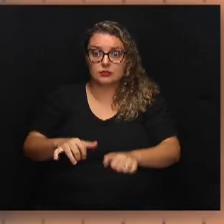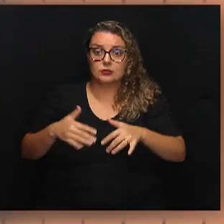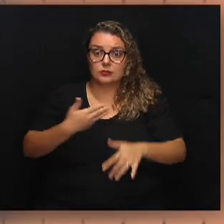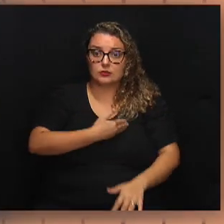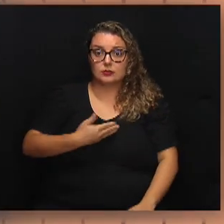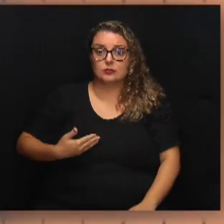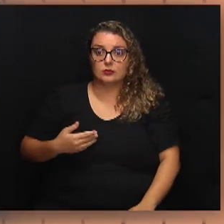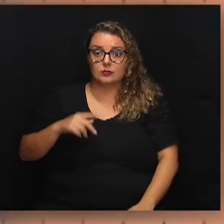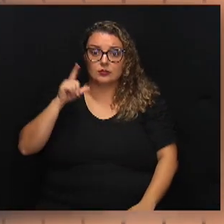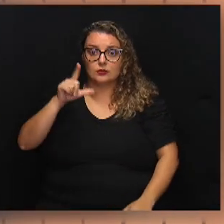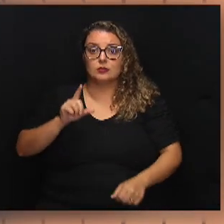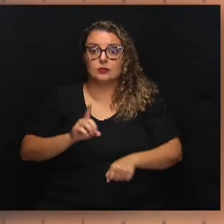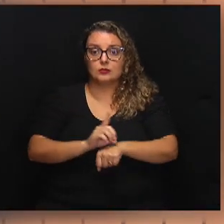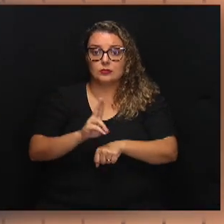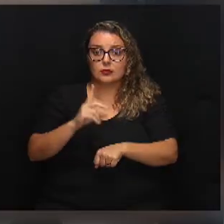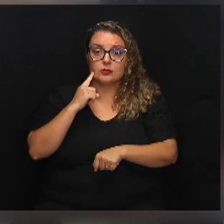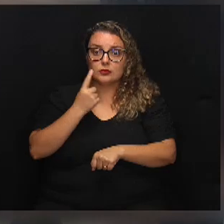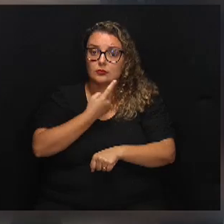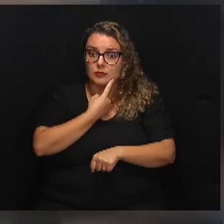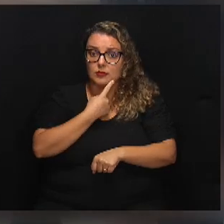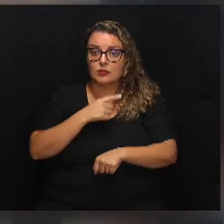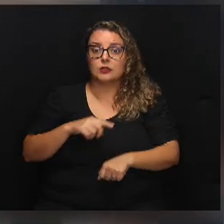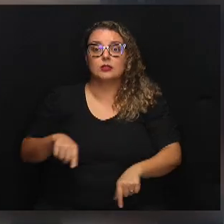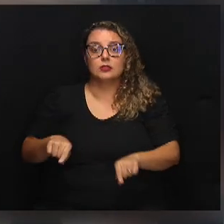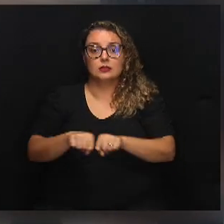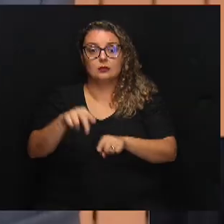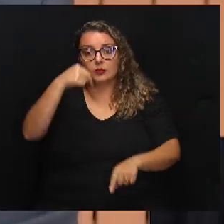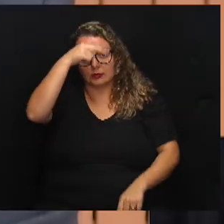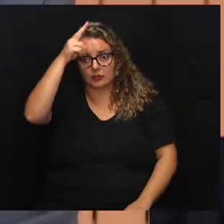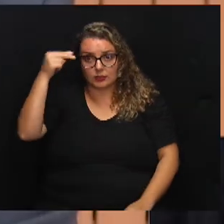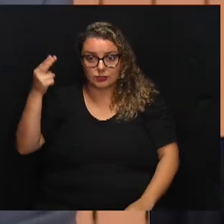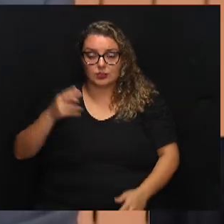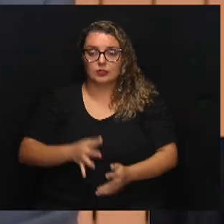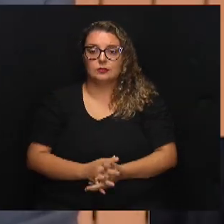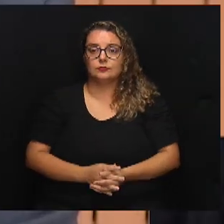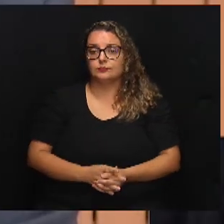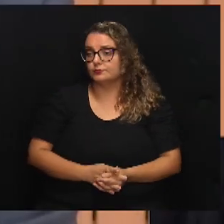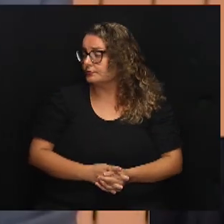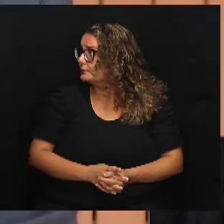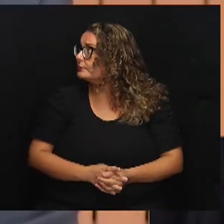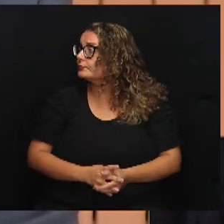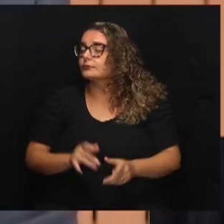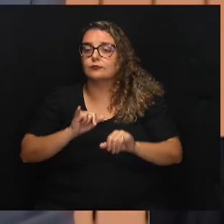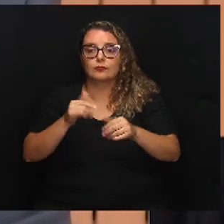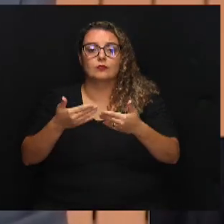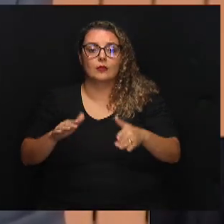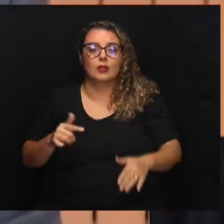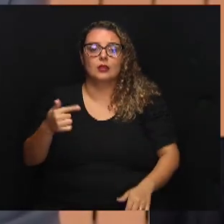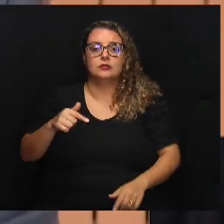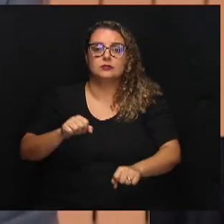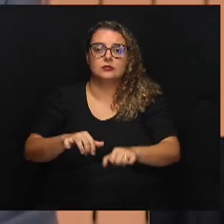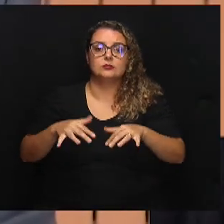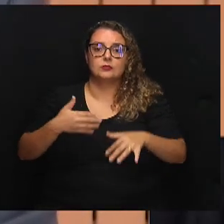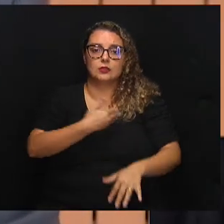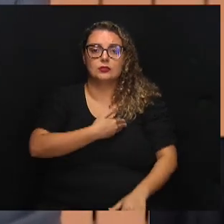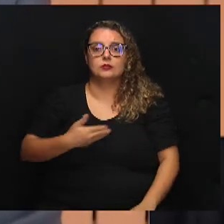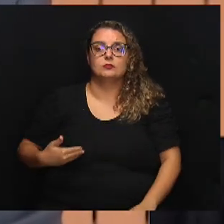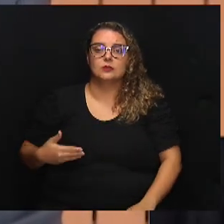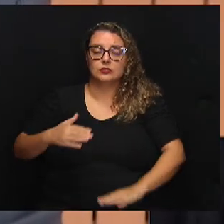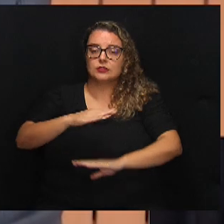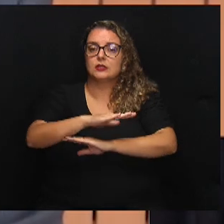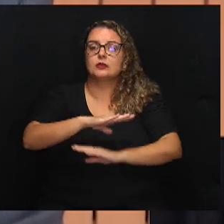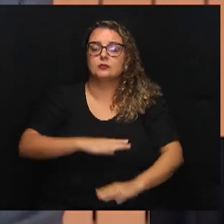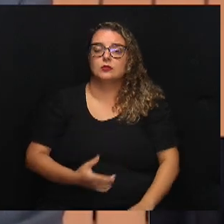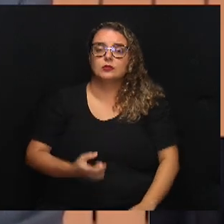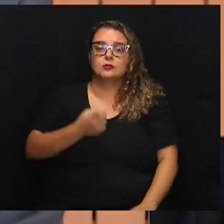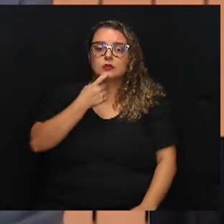os legisladores Dr. Ianco e Nick Schneider. Eu declaro aberta a 7ª audiência pública da Câmara Municipal